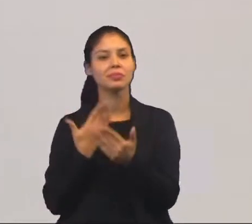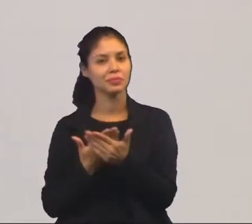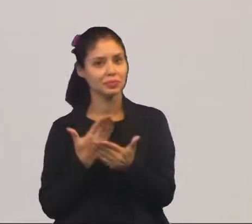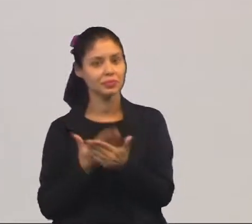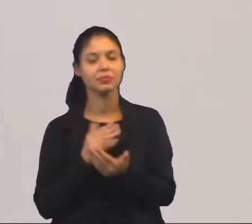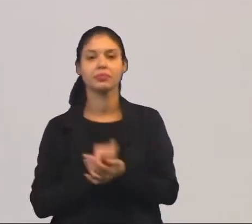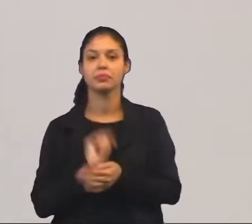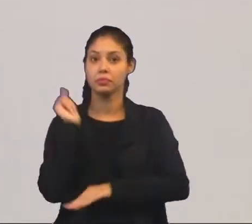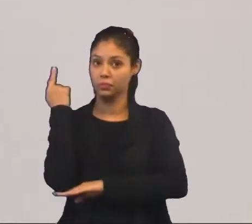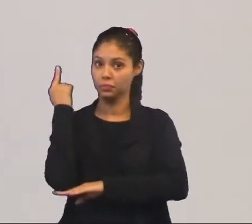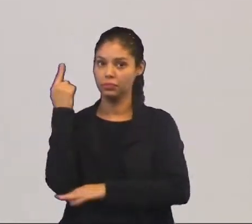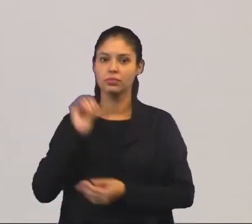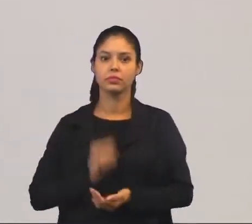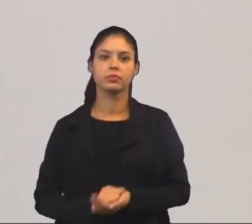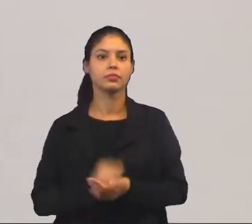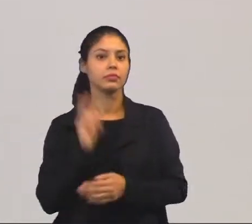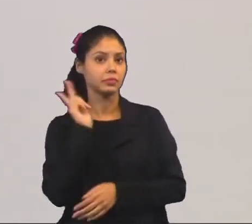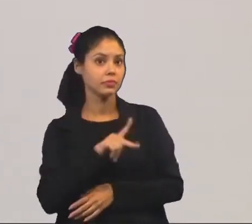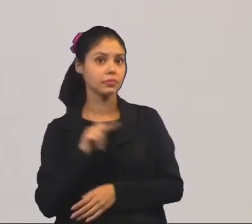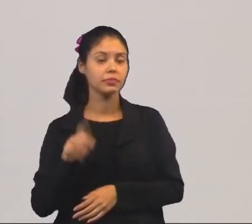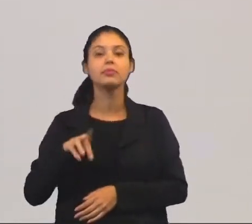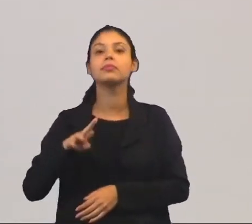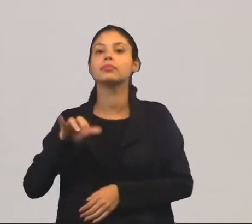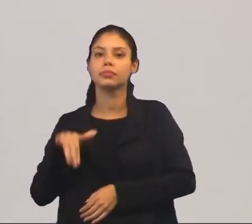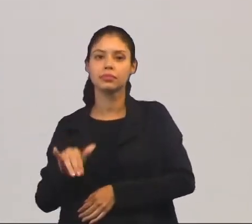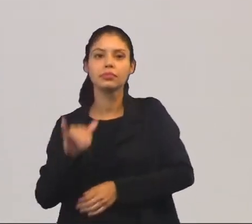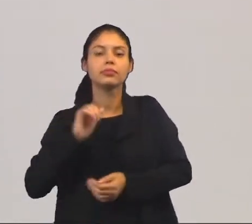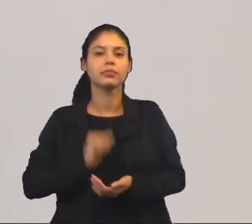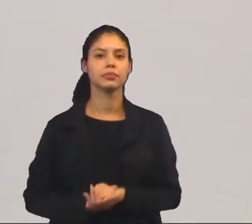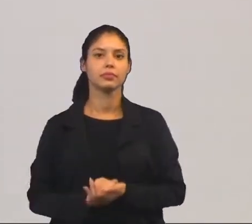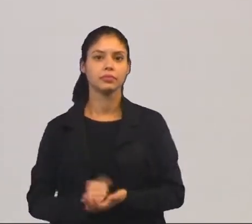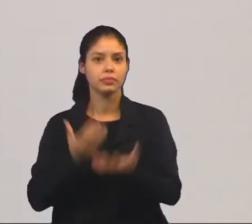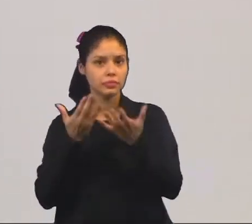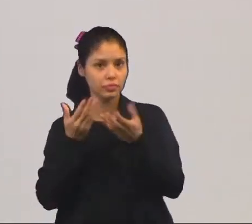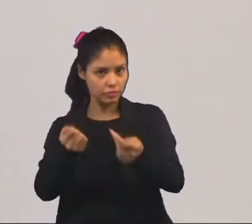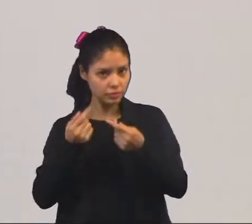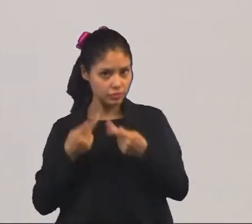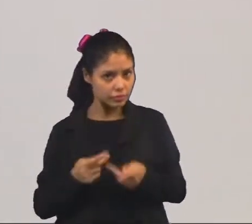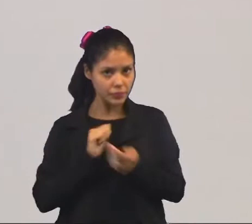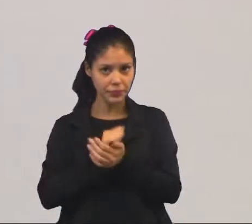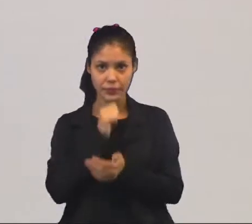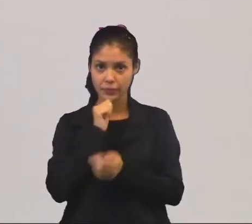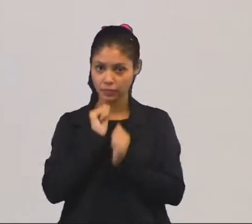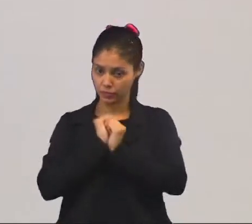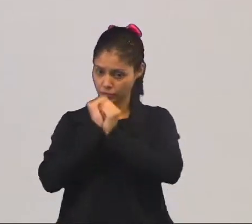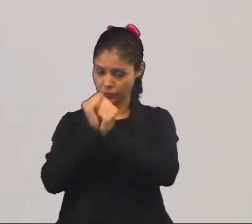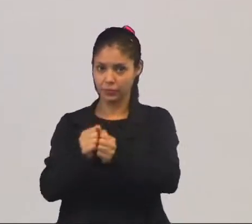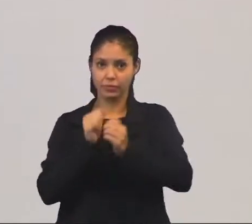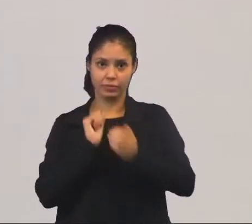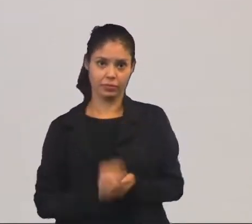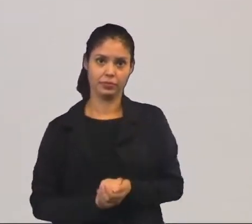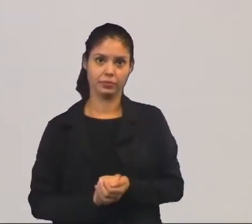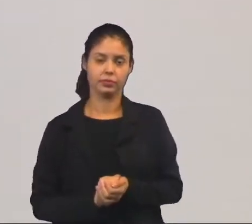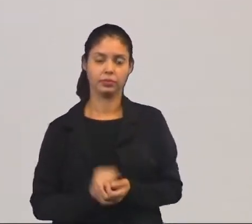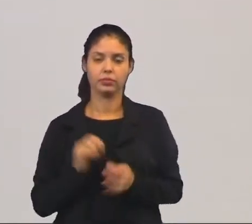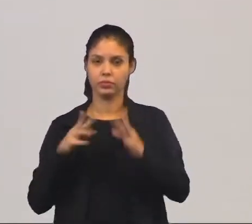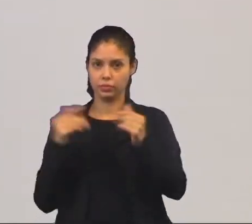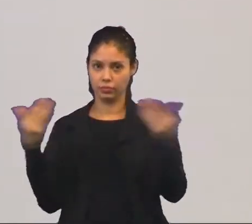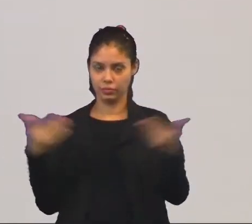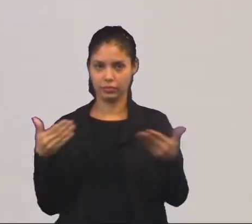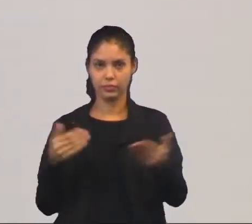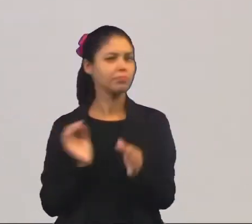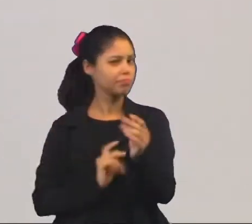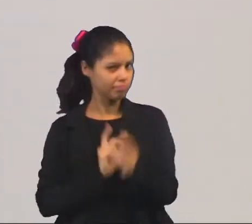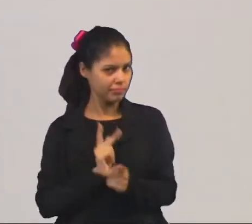mais uma aula de Geografia. Sou a professora Marilane Moraes e quero te convidar a embarcar comigo nessa aventura de hoje.